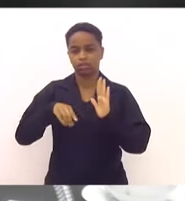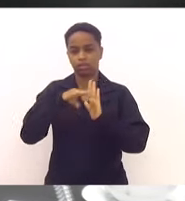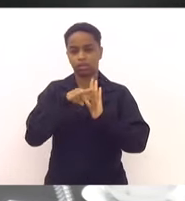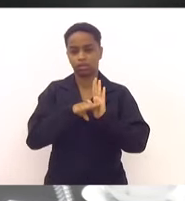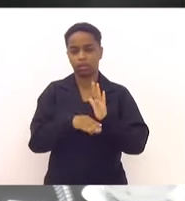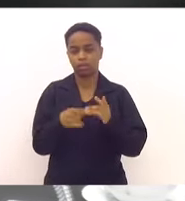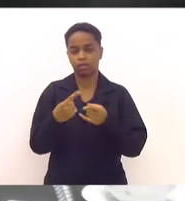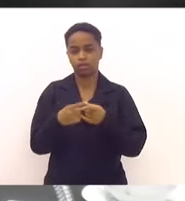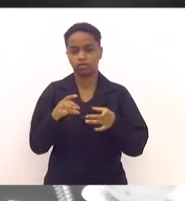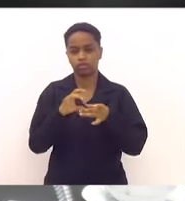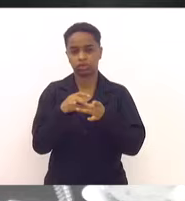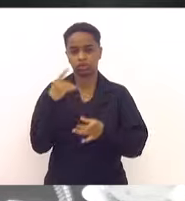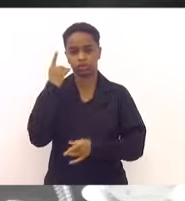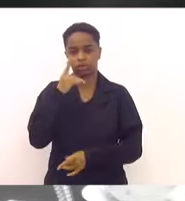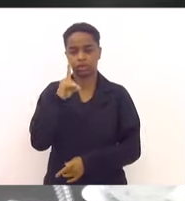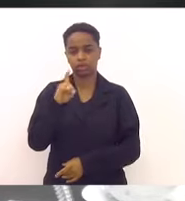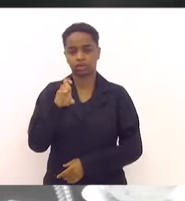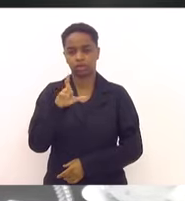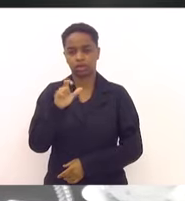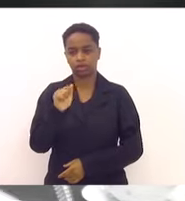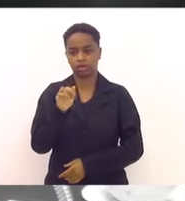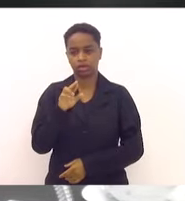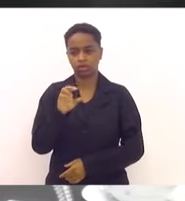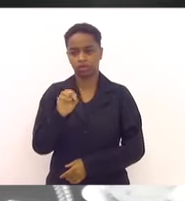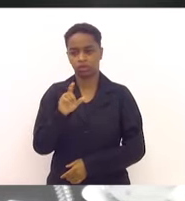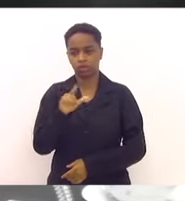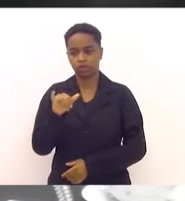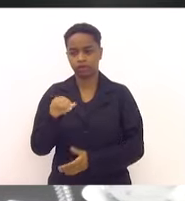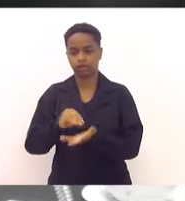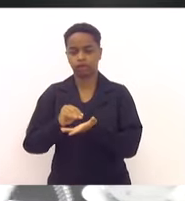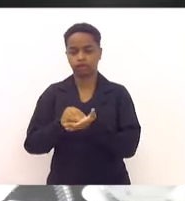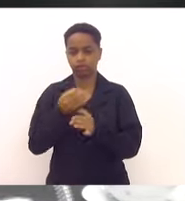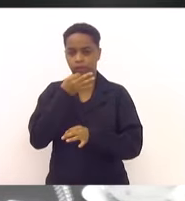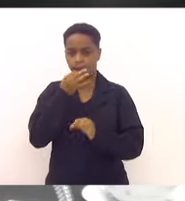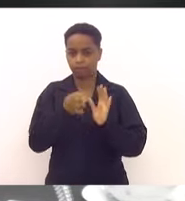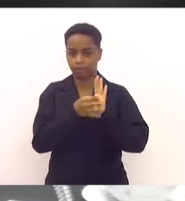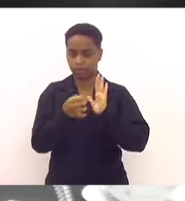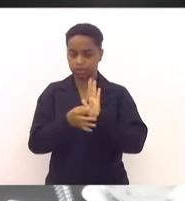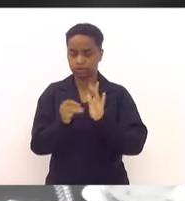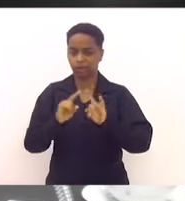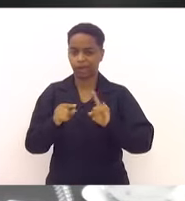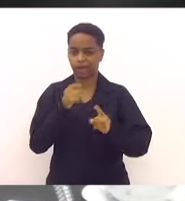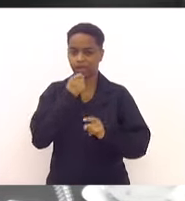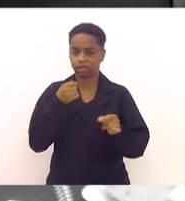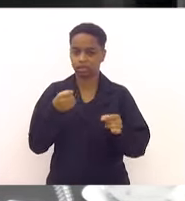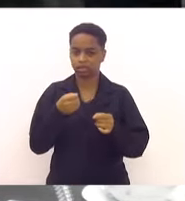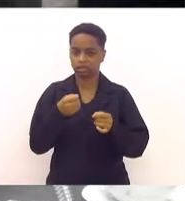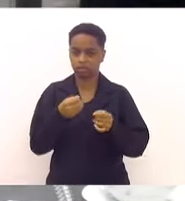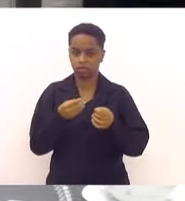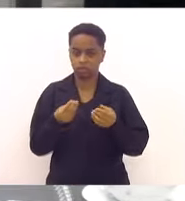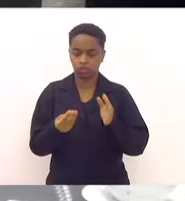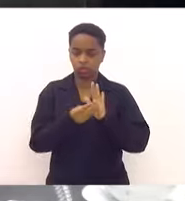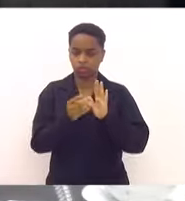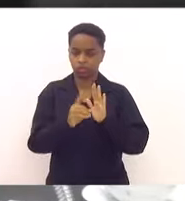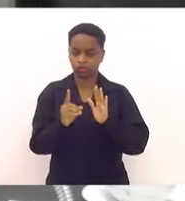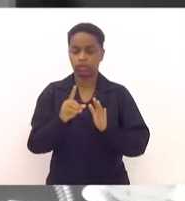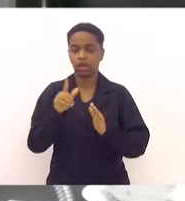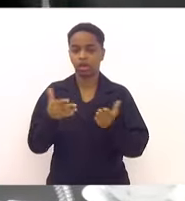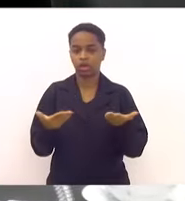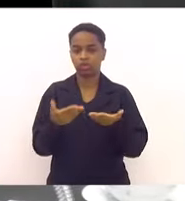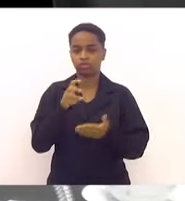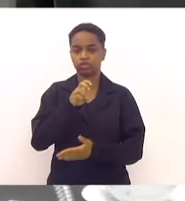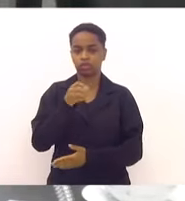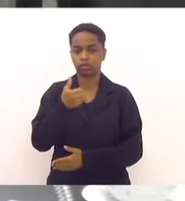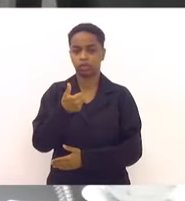deputado De Laroli para aparecer e ele não havia dado parecer ainda. O 27 da pauta é o